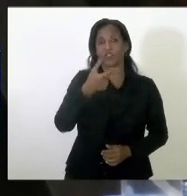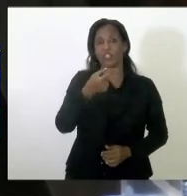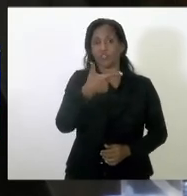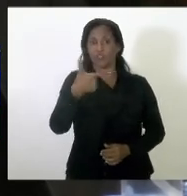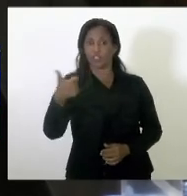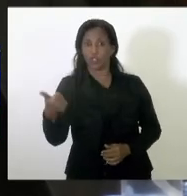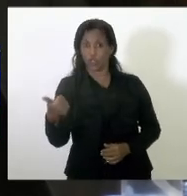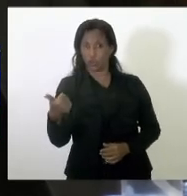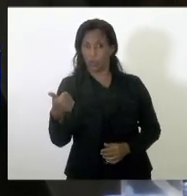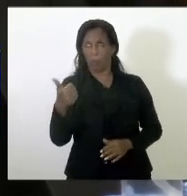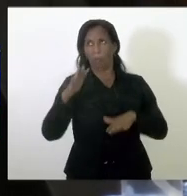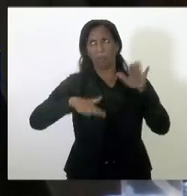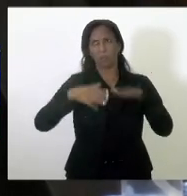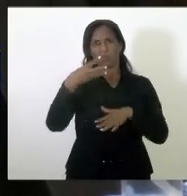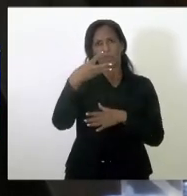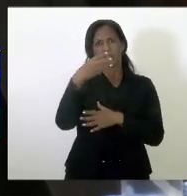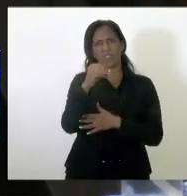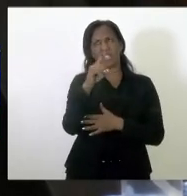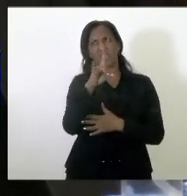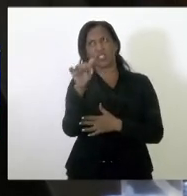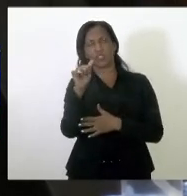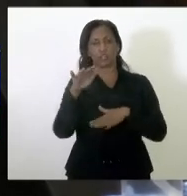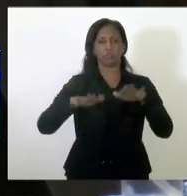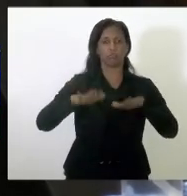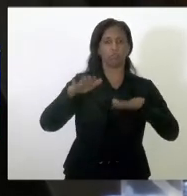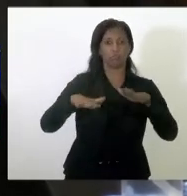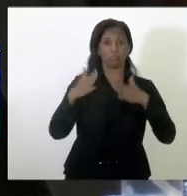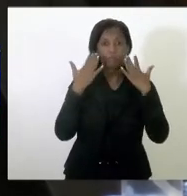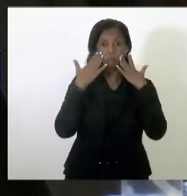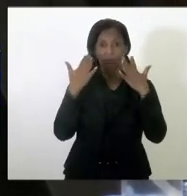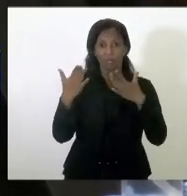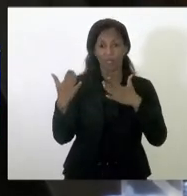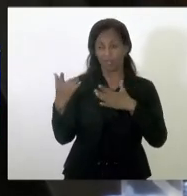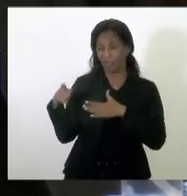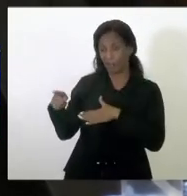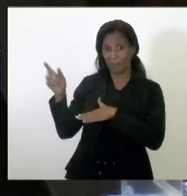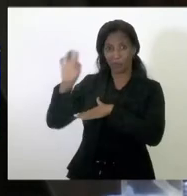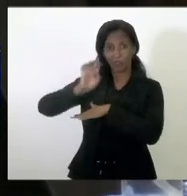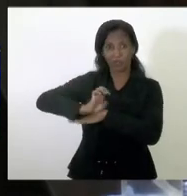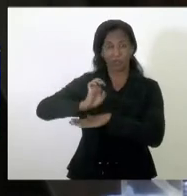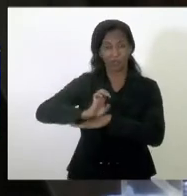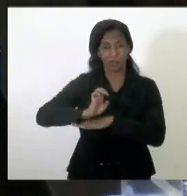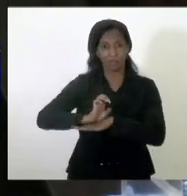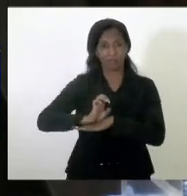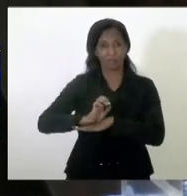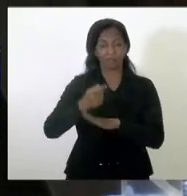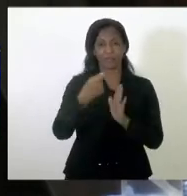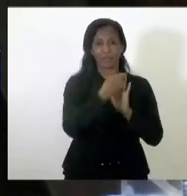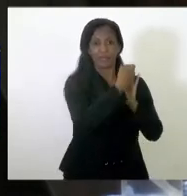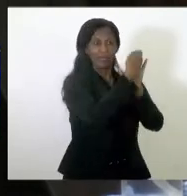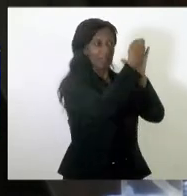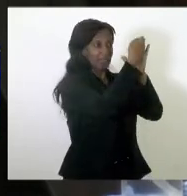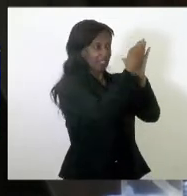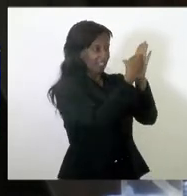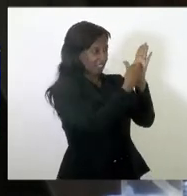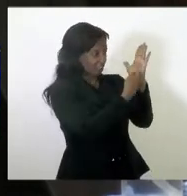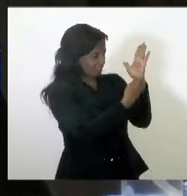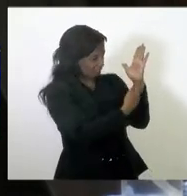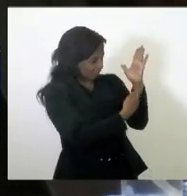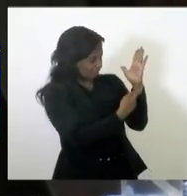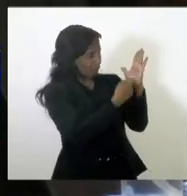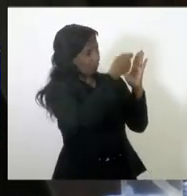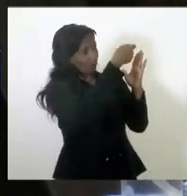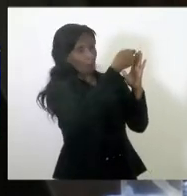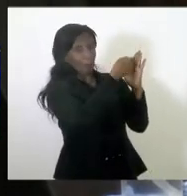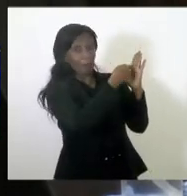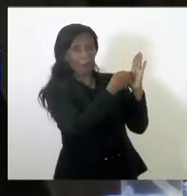portanto, em 30 dias, é a apresentação pelo Estado da lista de compensações, não